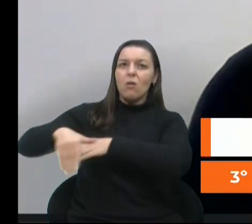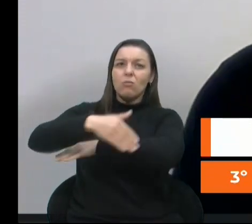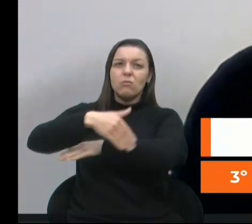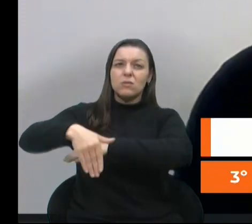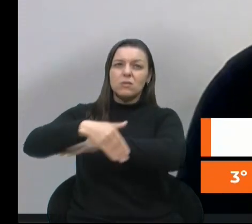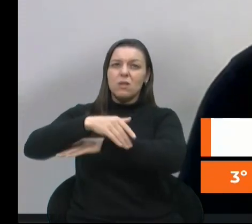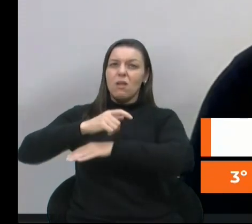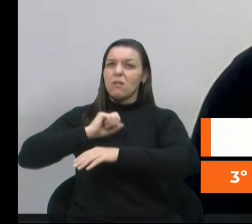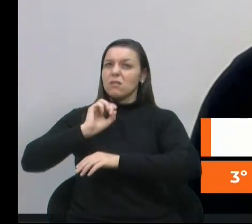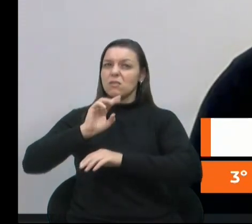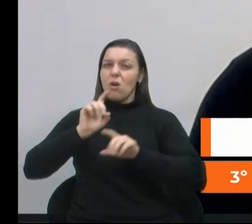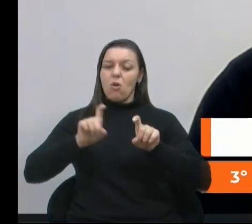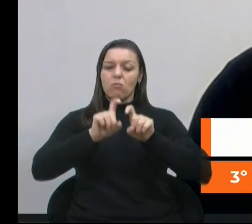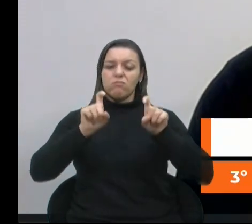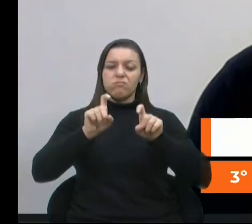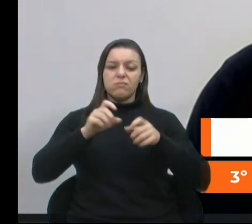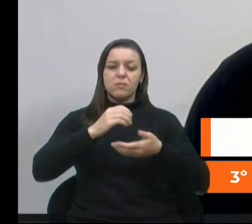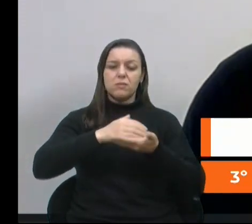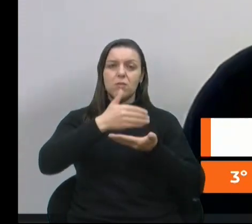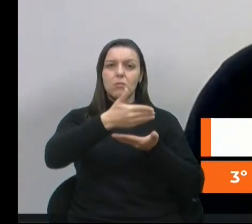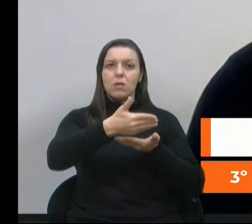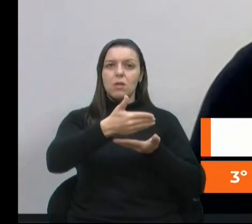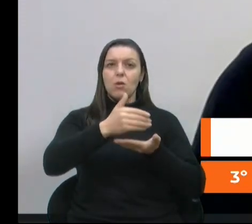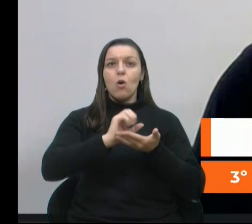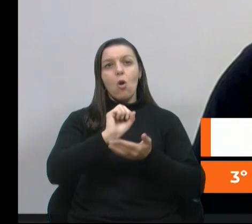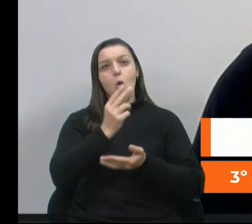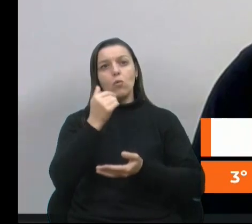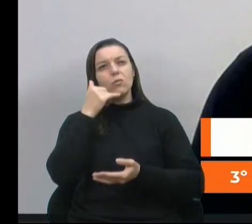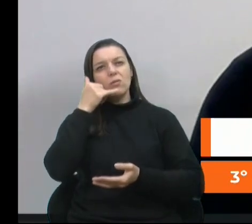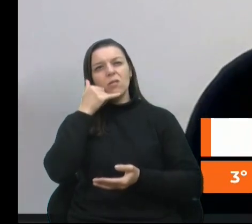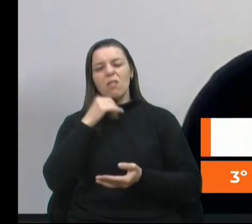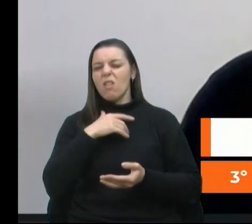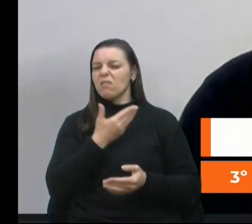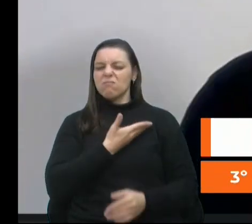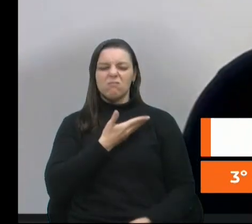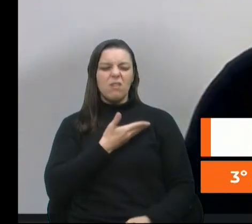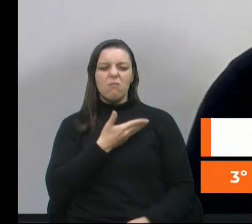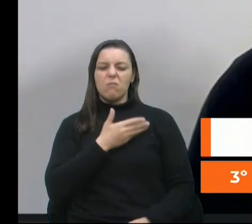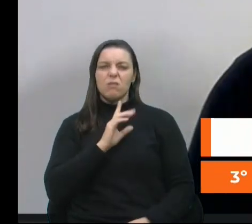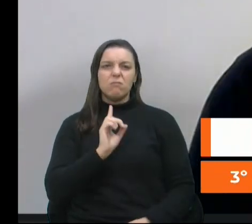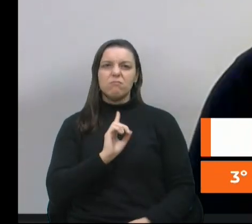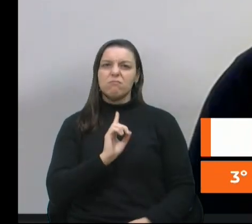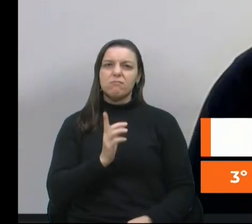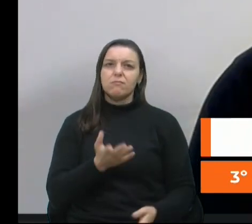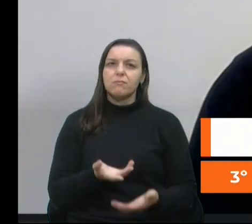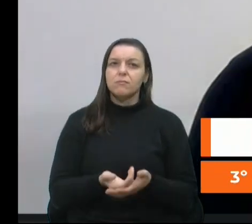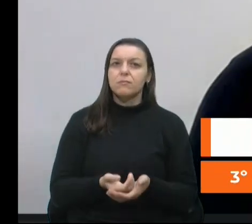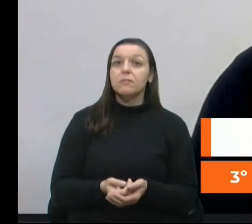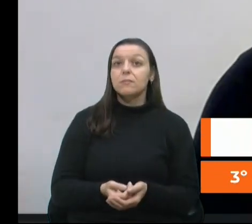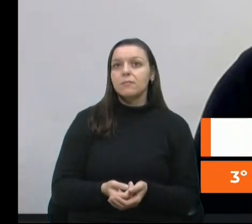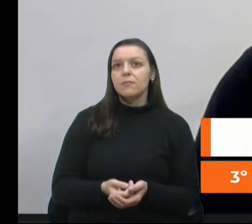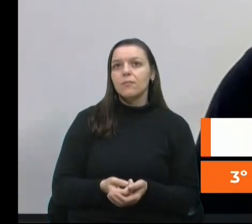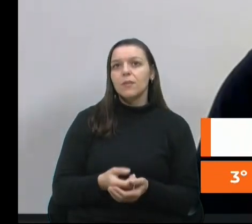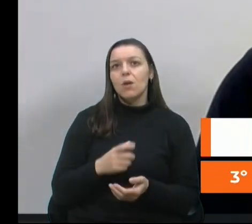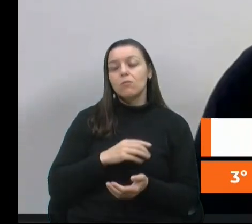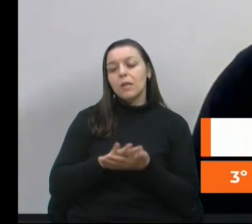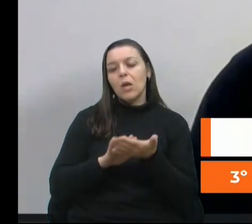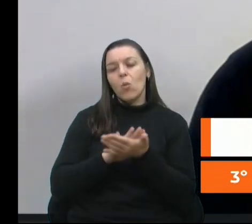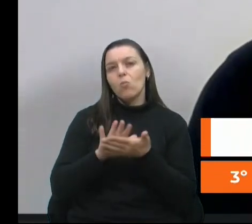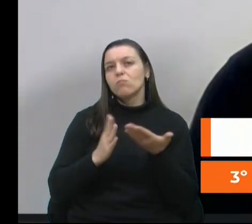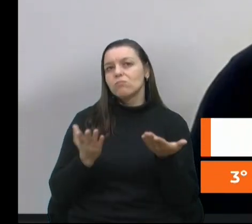no computador ou no celular, que não tem muitos amigos ou tem poucos amigos na escola, às vezes